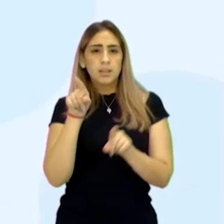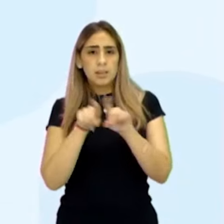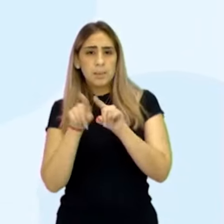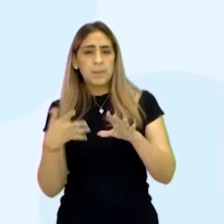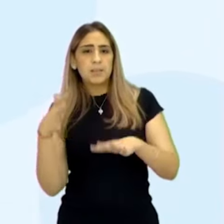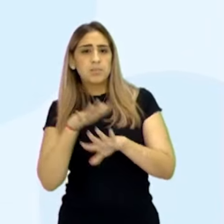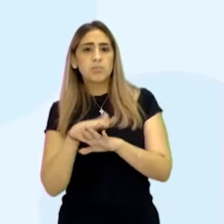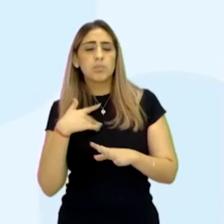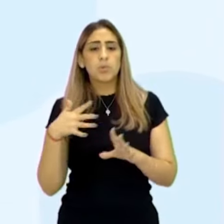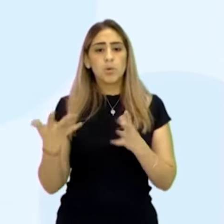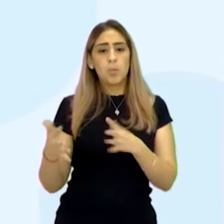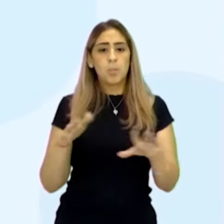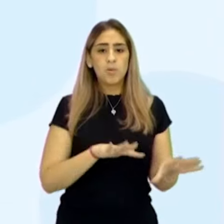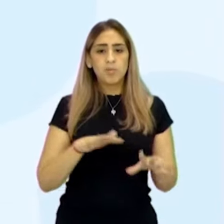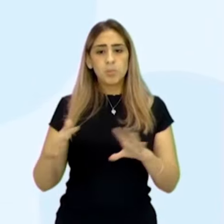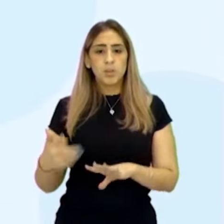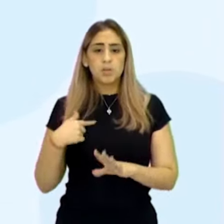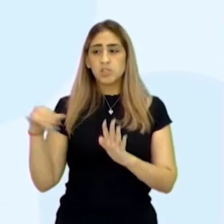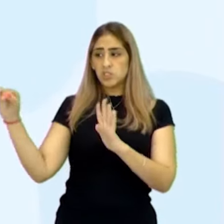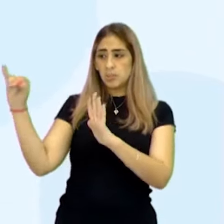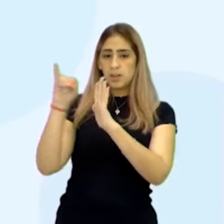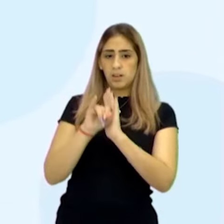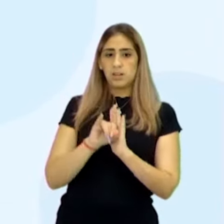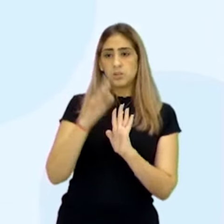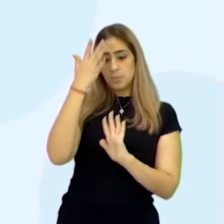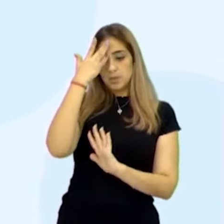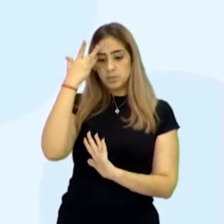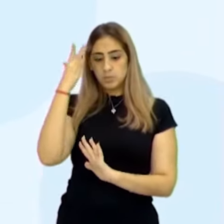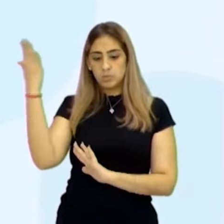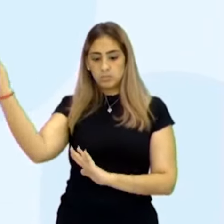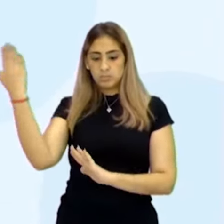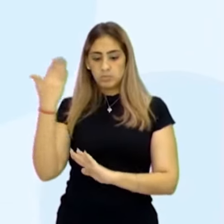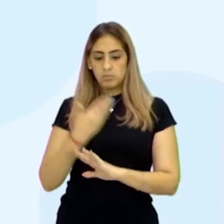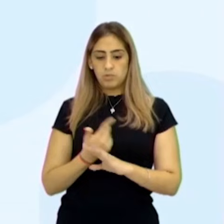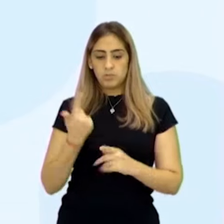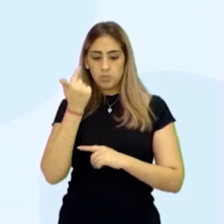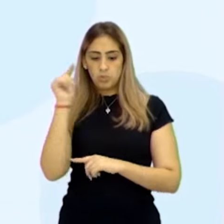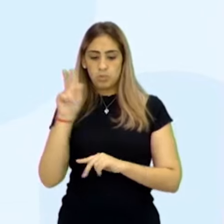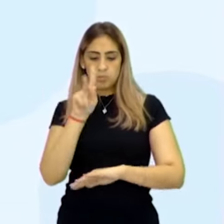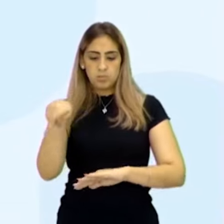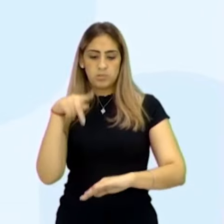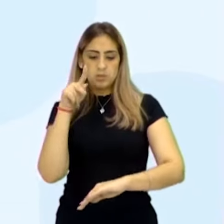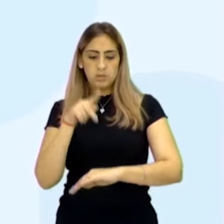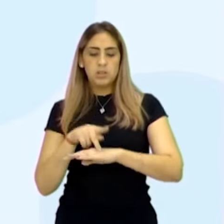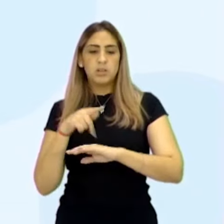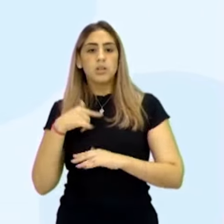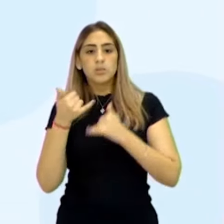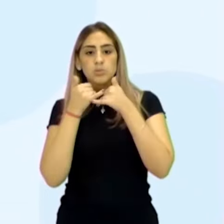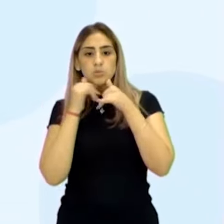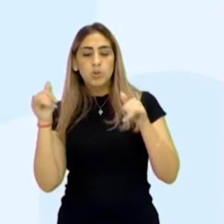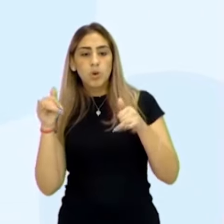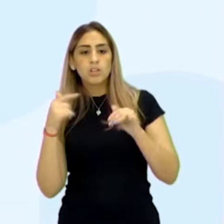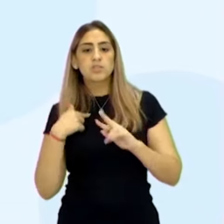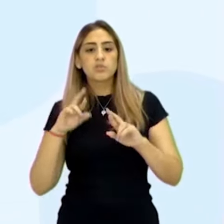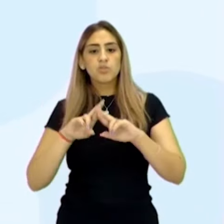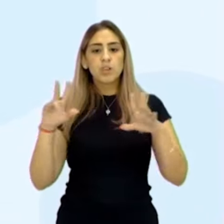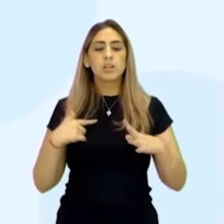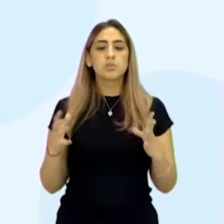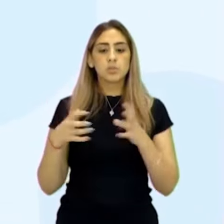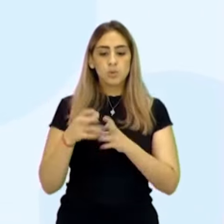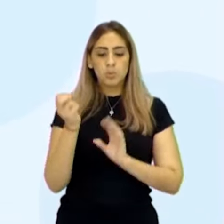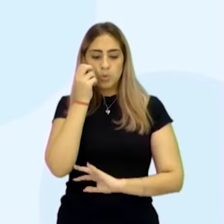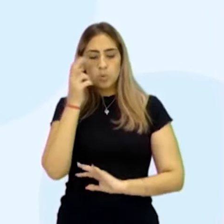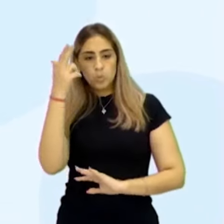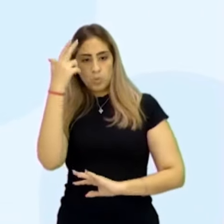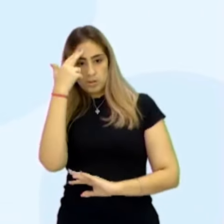Incluindo os movimentos migratórios, a gente vai falar de uma questão muito importante aqui, e os choques entre diferentes grupos